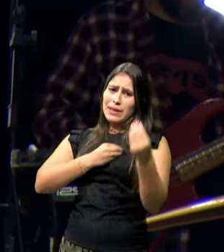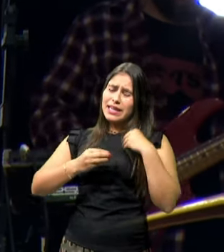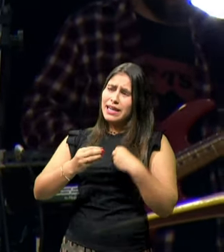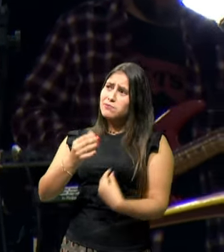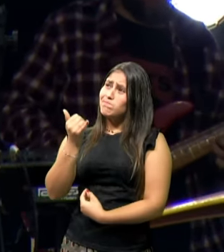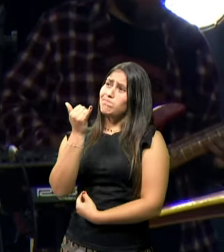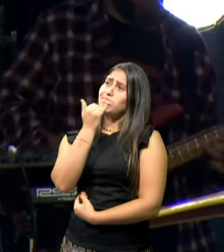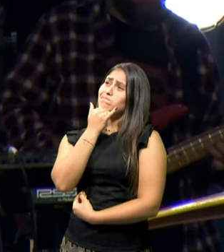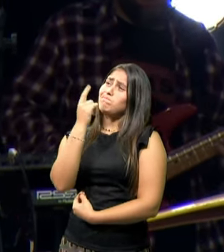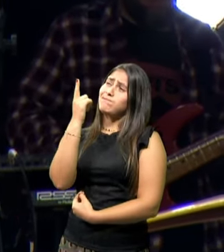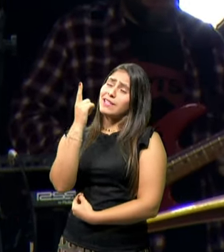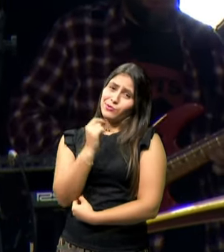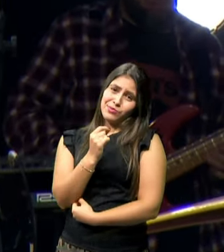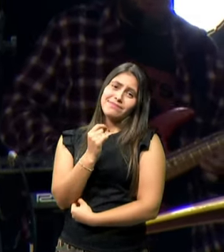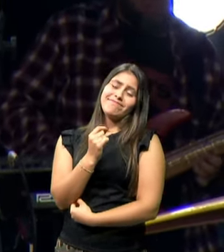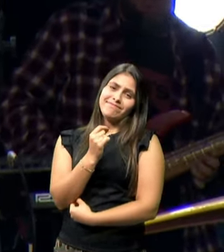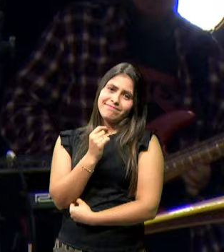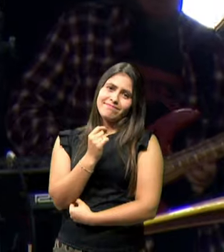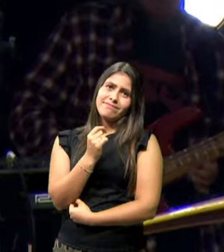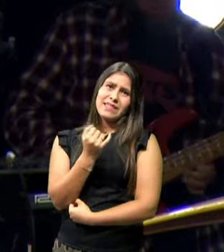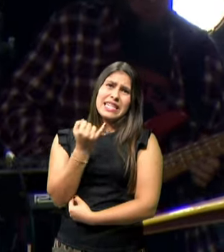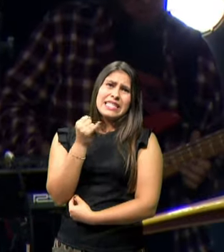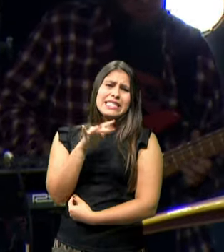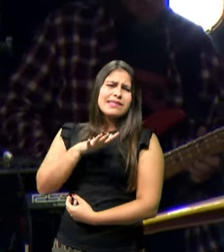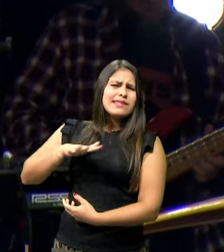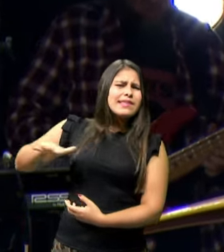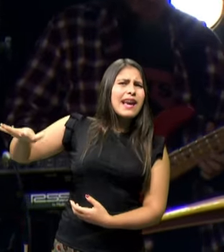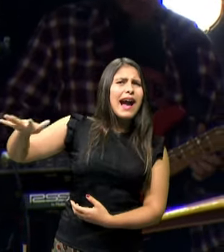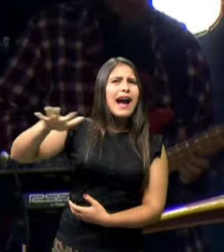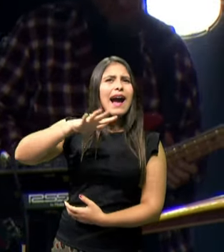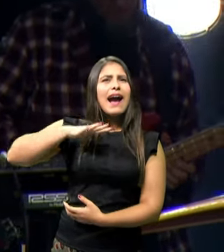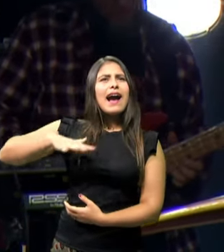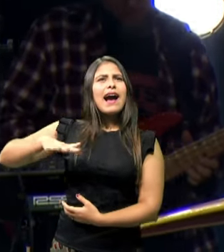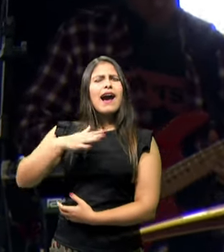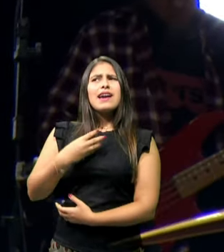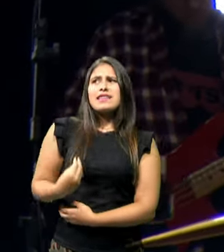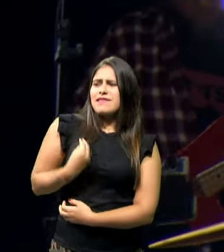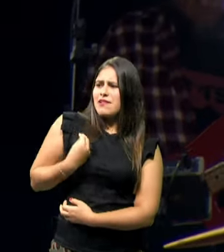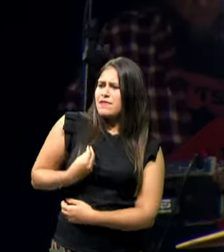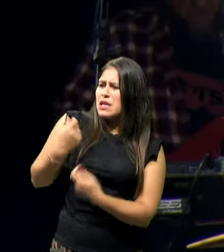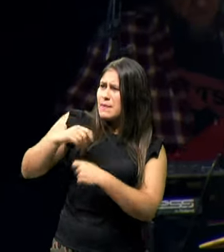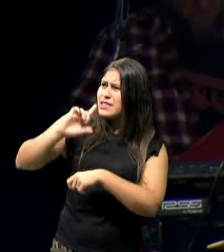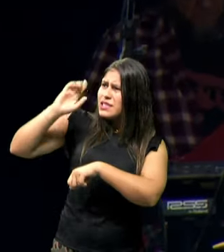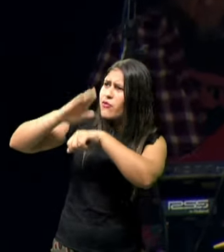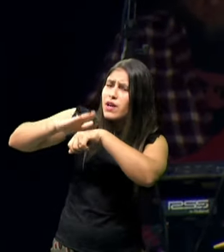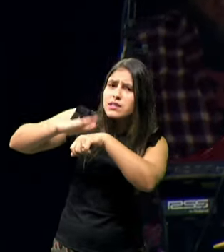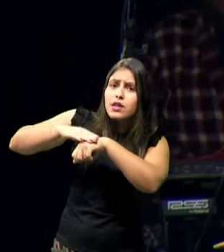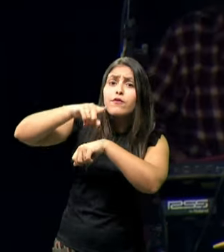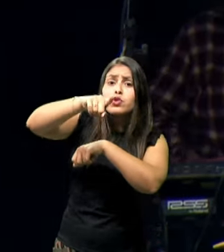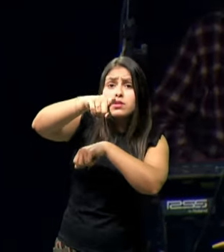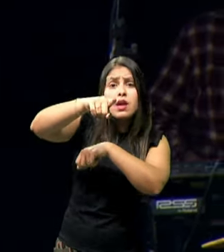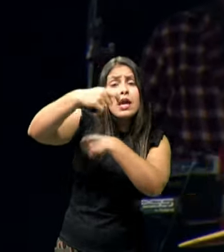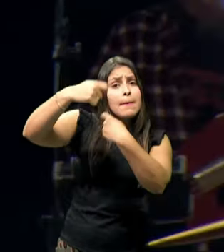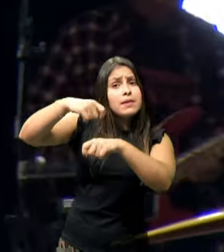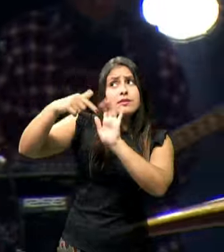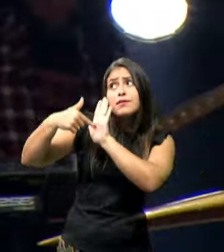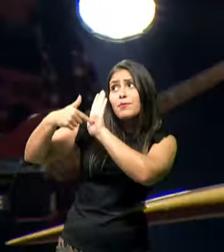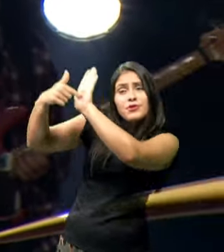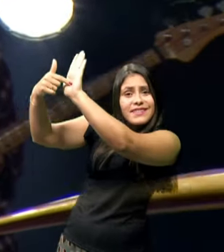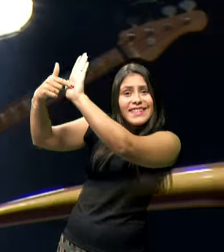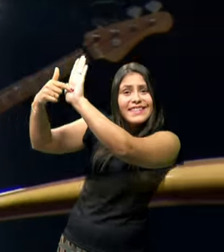pecados. Tem alguma área que você está precisando de uma ação de Deus? Fala para Ele. Diga aí na